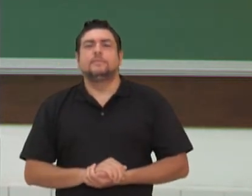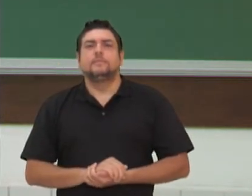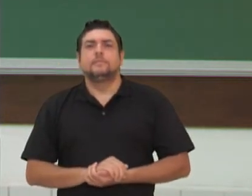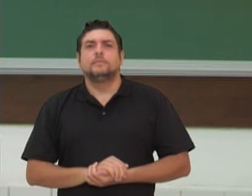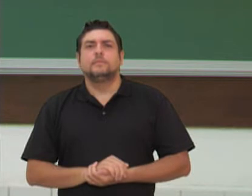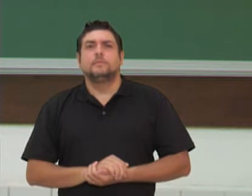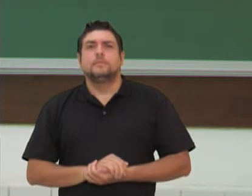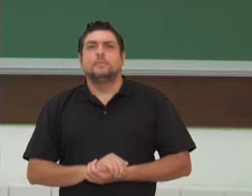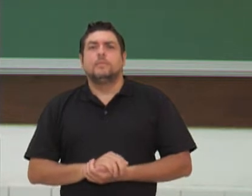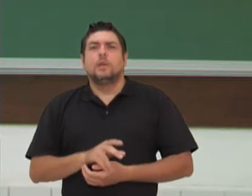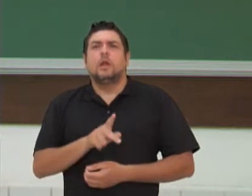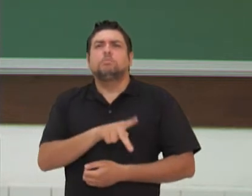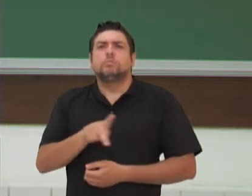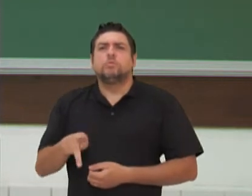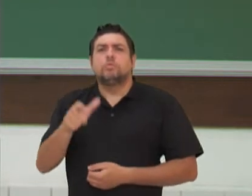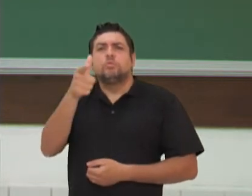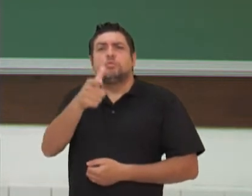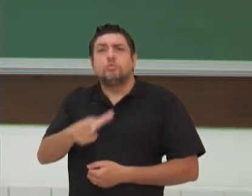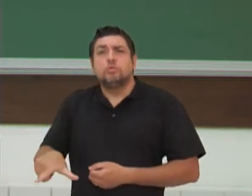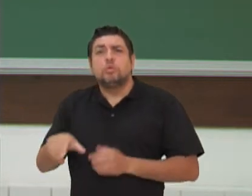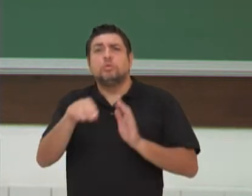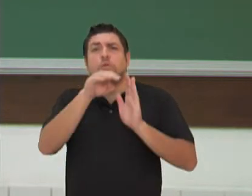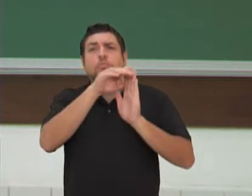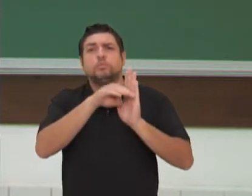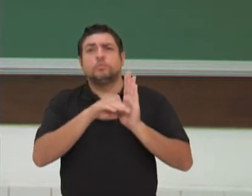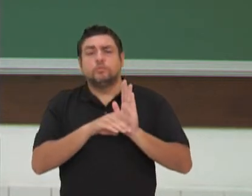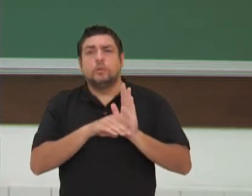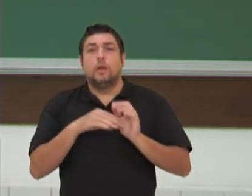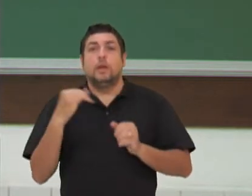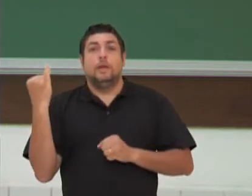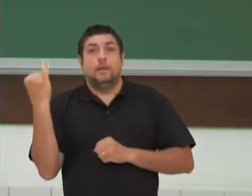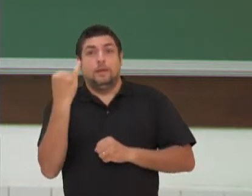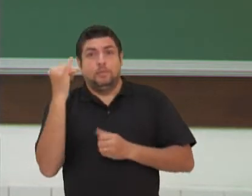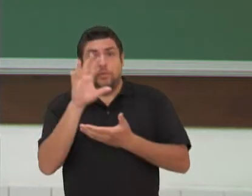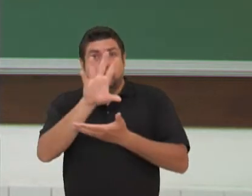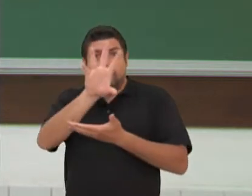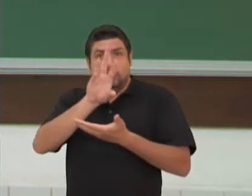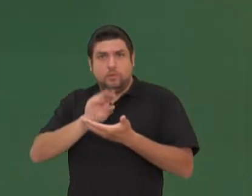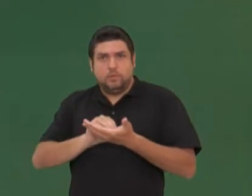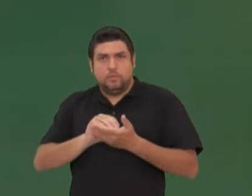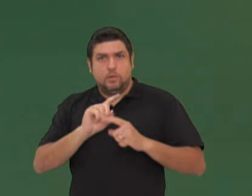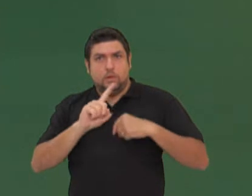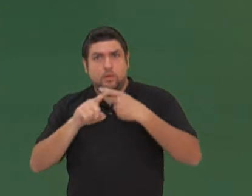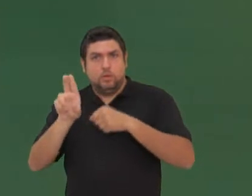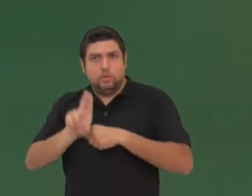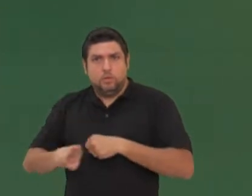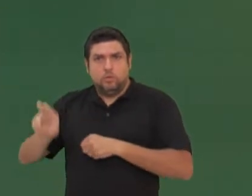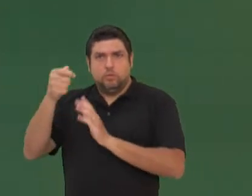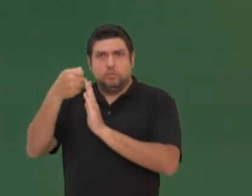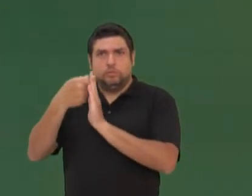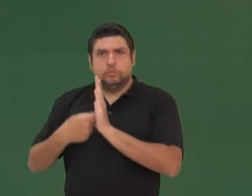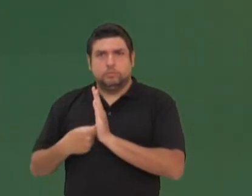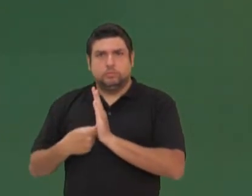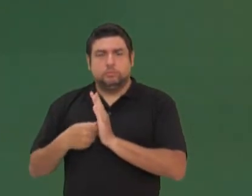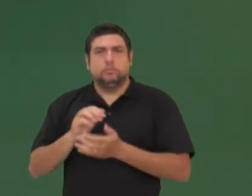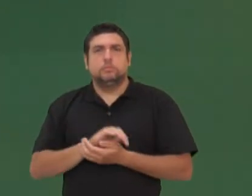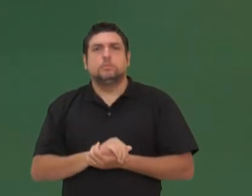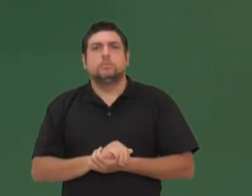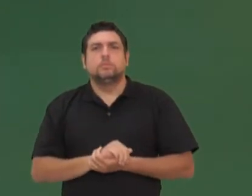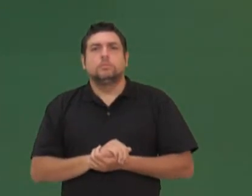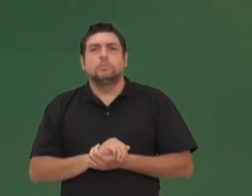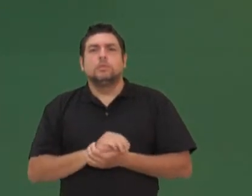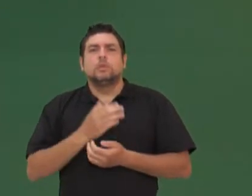outra tabela. Gente, é importante anotar. Nós precisamos dessa estrutura para a nossa produção. Então, aqui, o professor pediu para que vocês